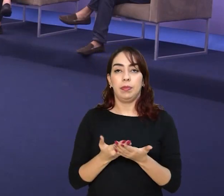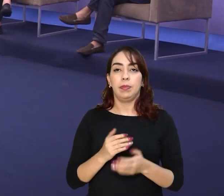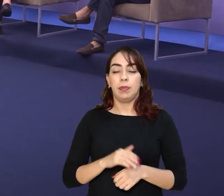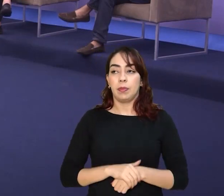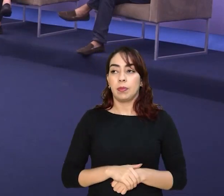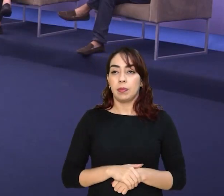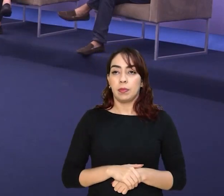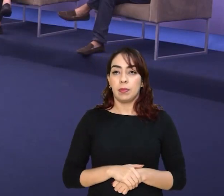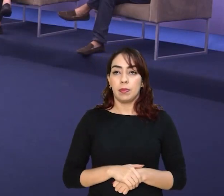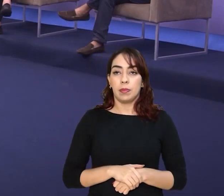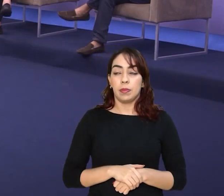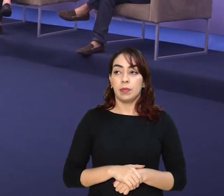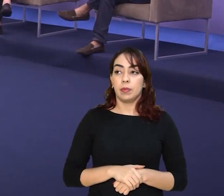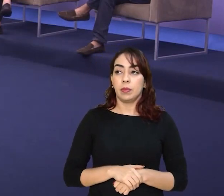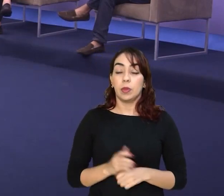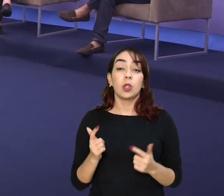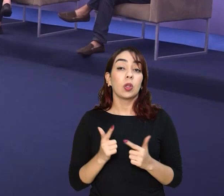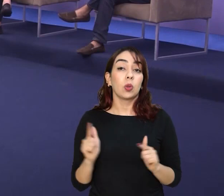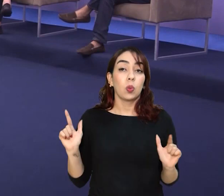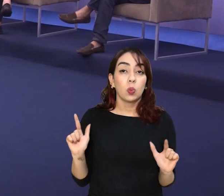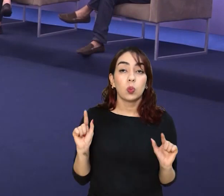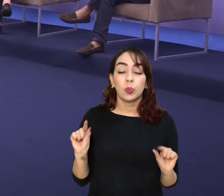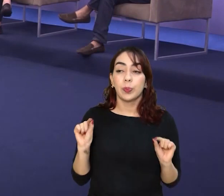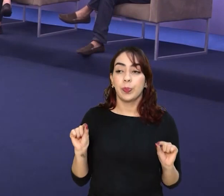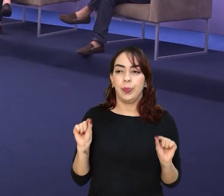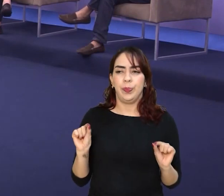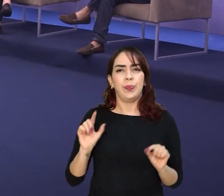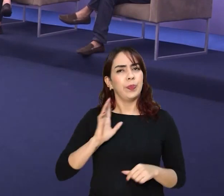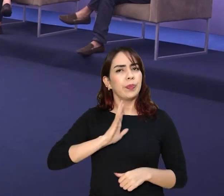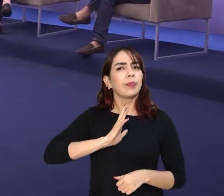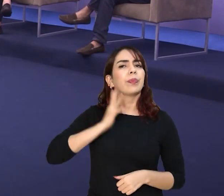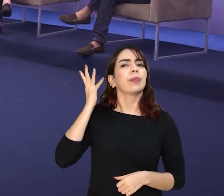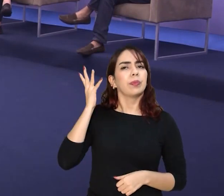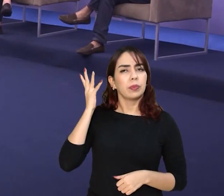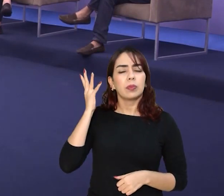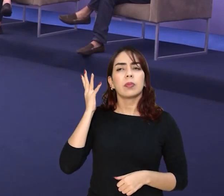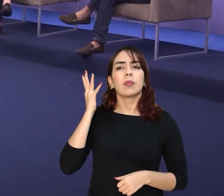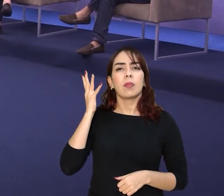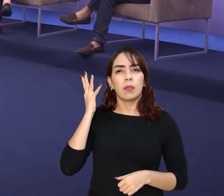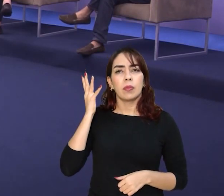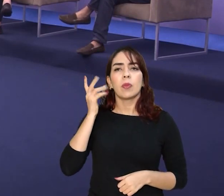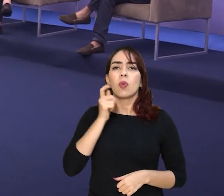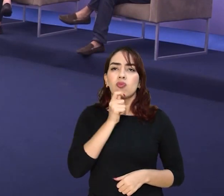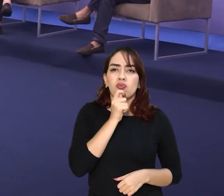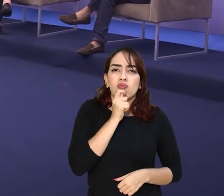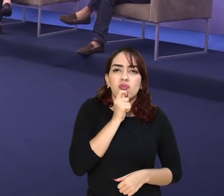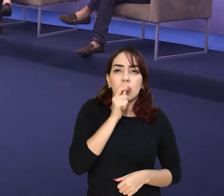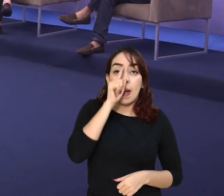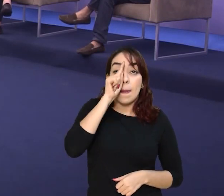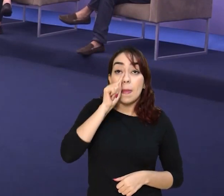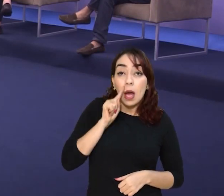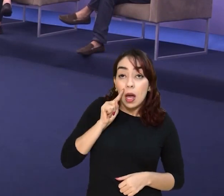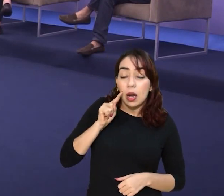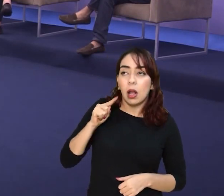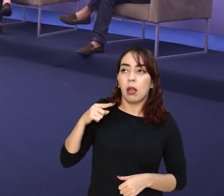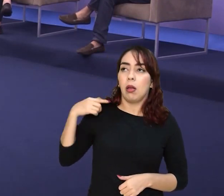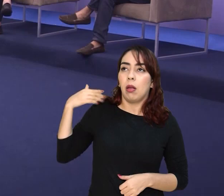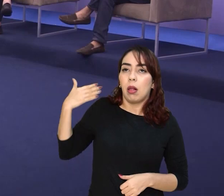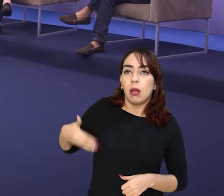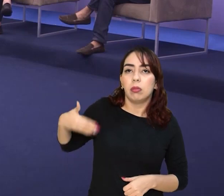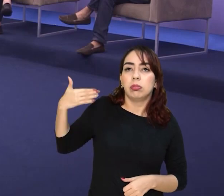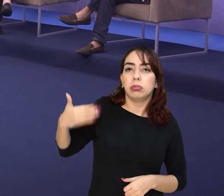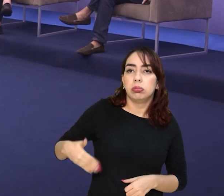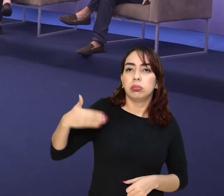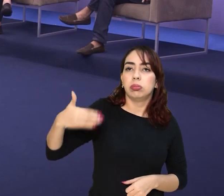bem. E outra coisa, o que aconteceu foi um negócio absurdo. O número de amarelos sequenciais. O Ceará